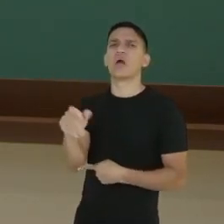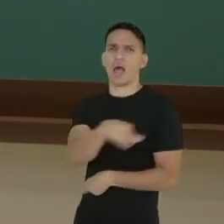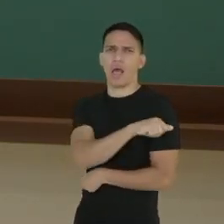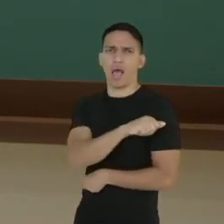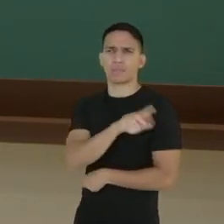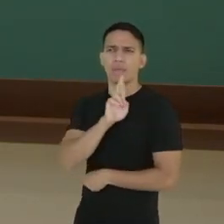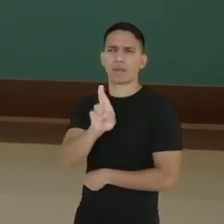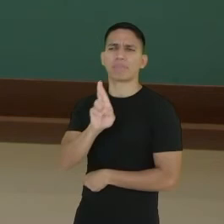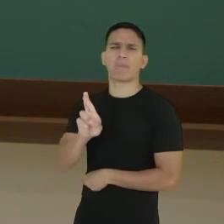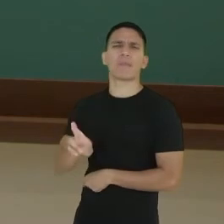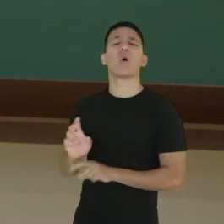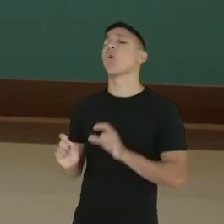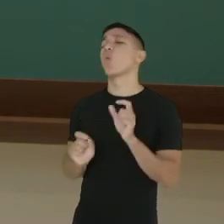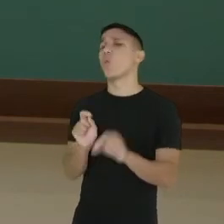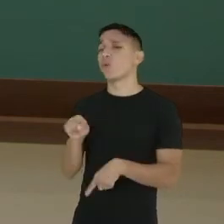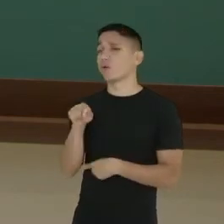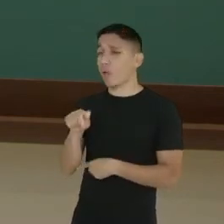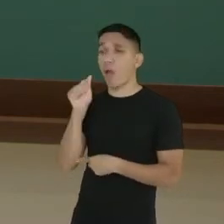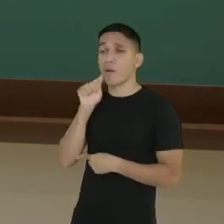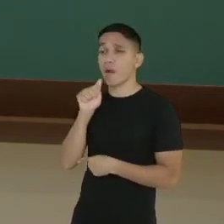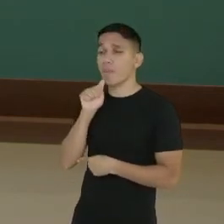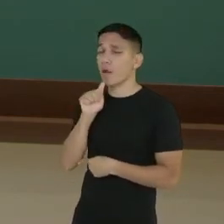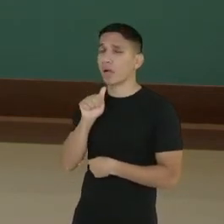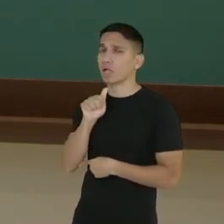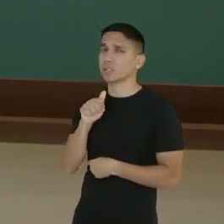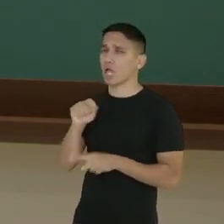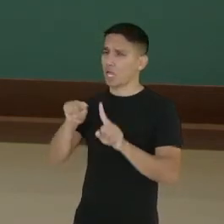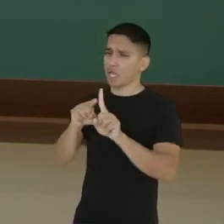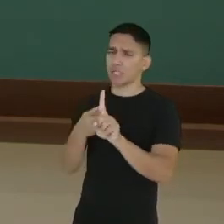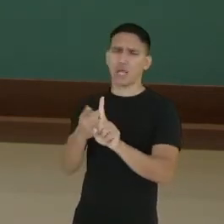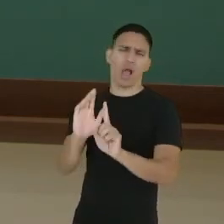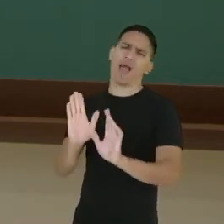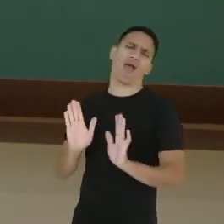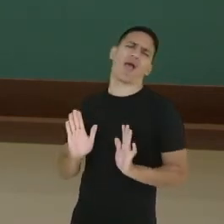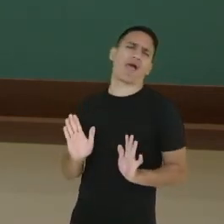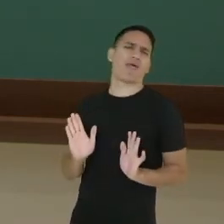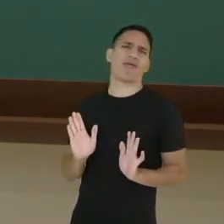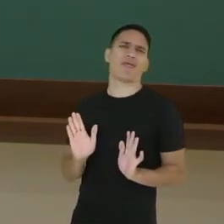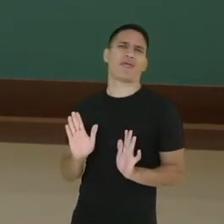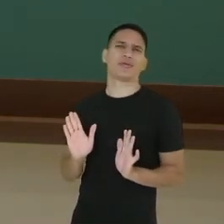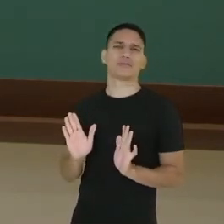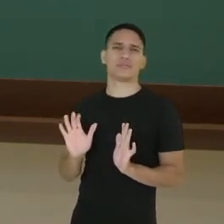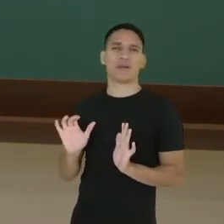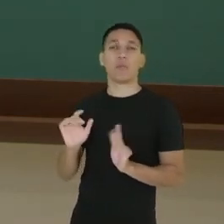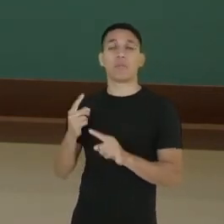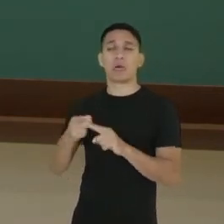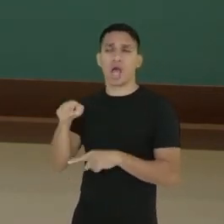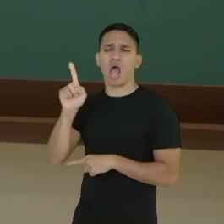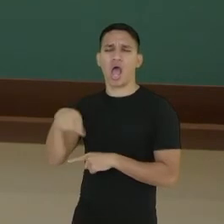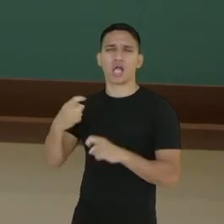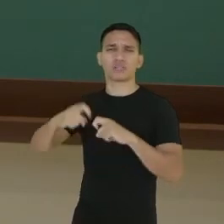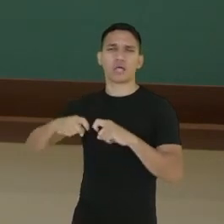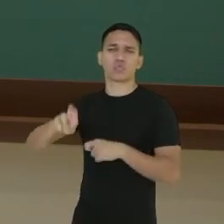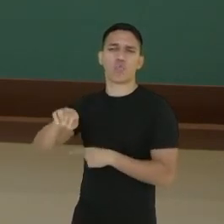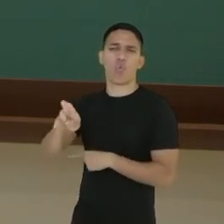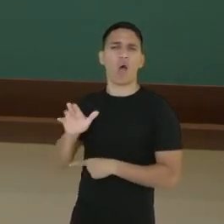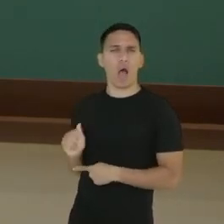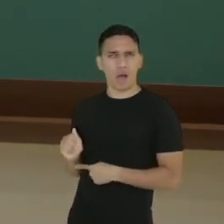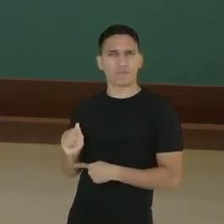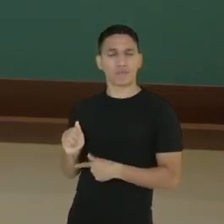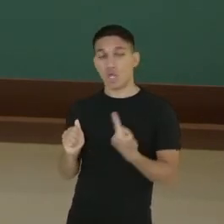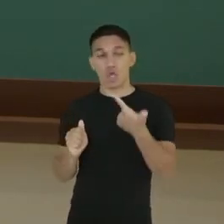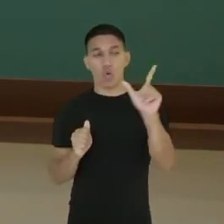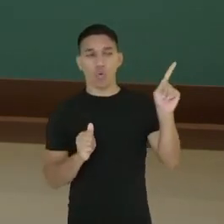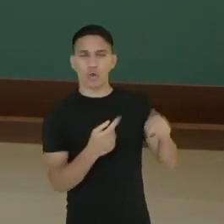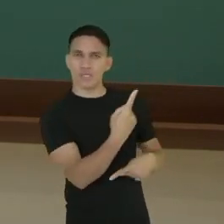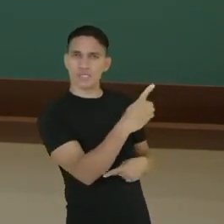dos jovens disseram que ela não iria engravidar na primeira, sendo virgem? E os outros